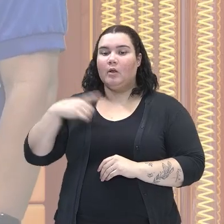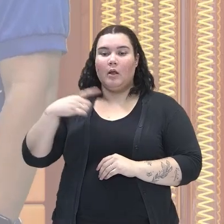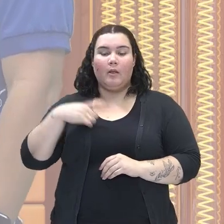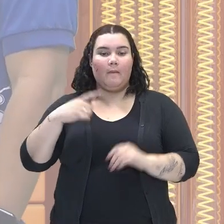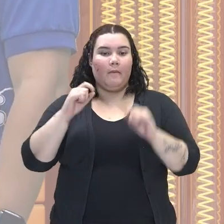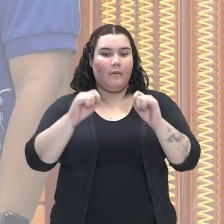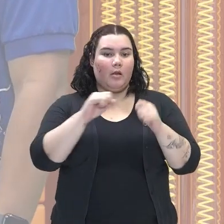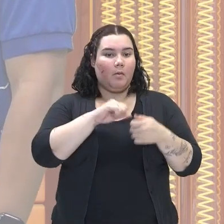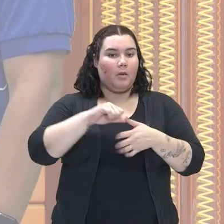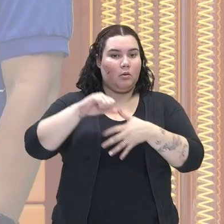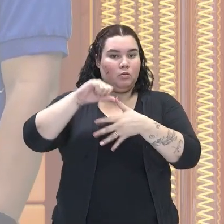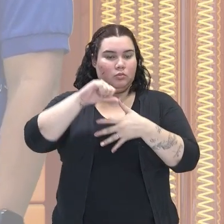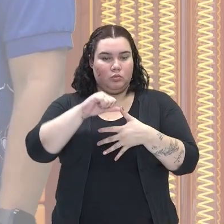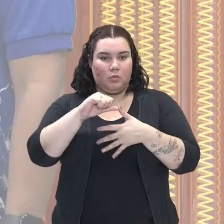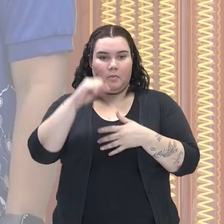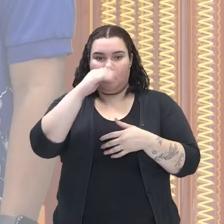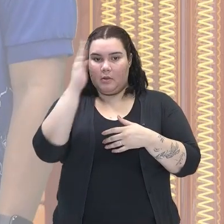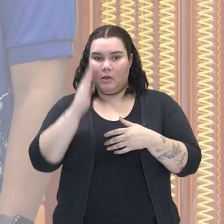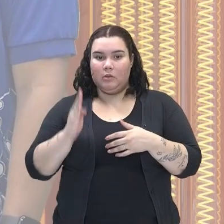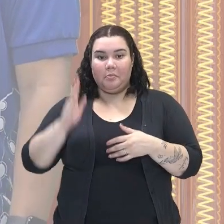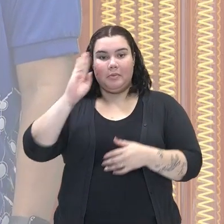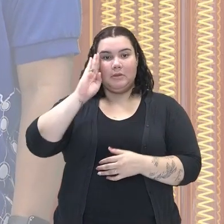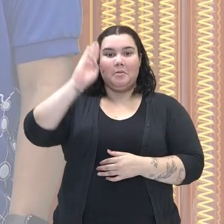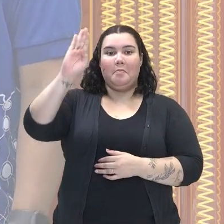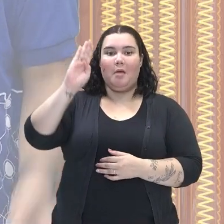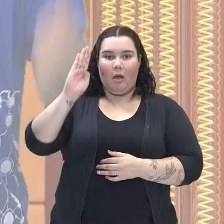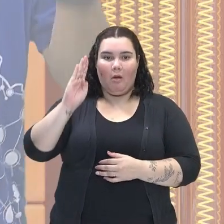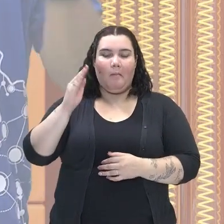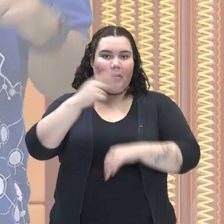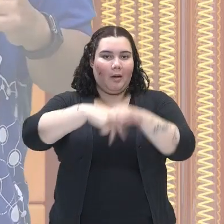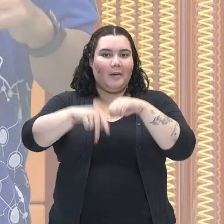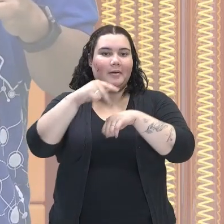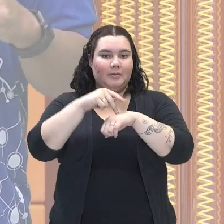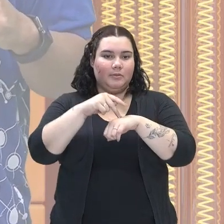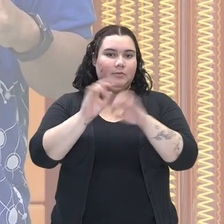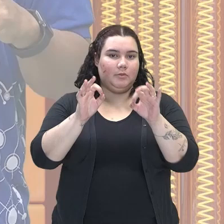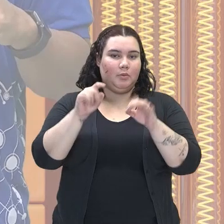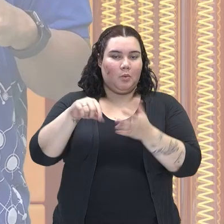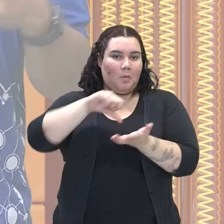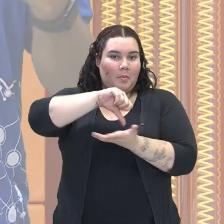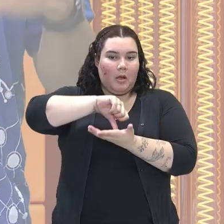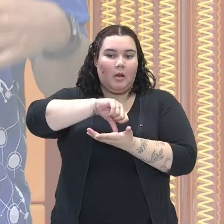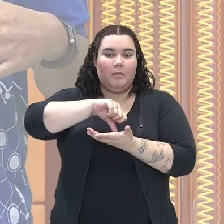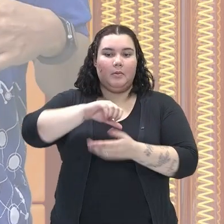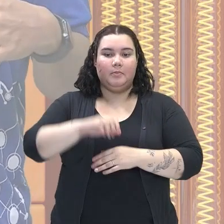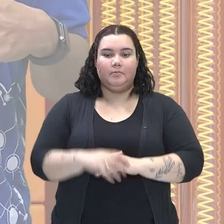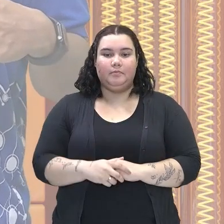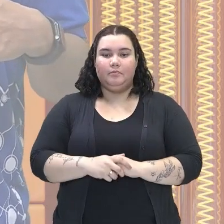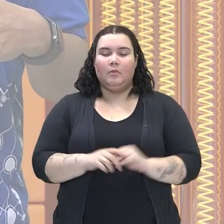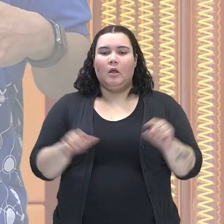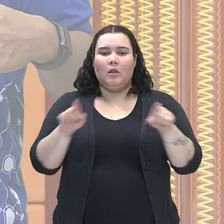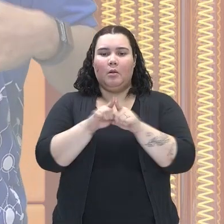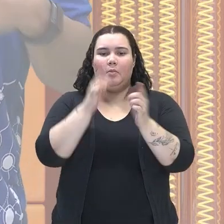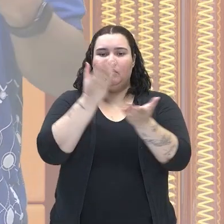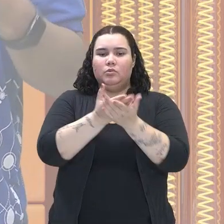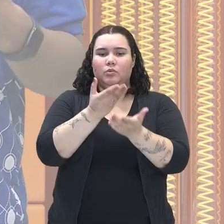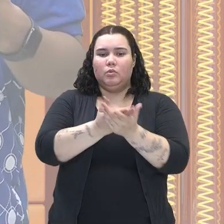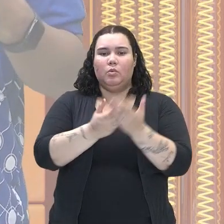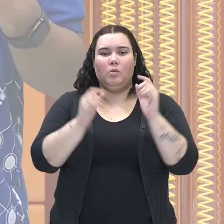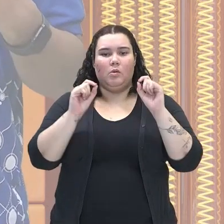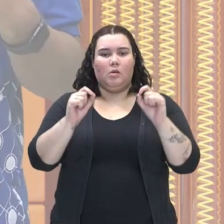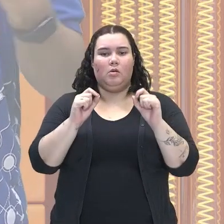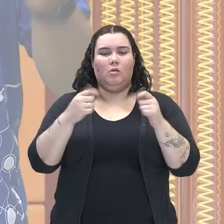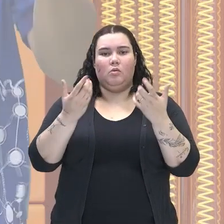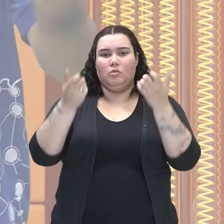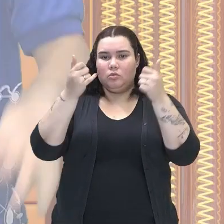do Sul, olha como o Brasil ele se destaca com relação a isso. Eu cheguei a falar em outros momentos, a gente também chegou a estudar em alguns momentos, quando a gente